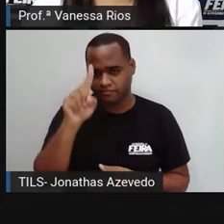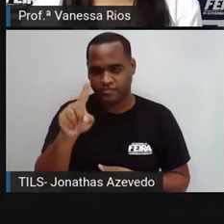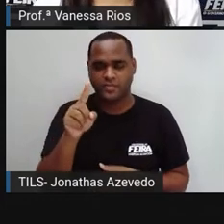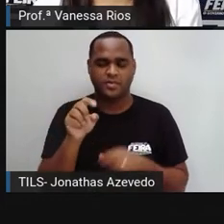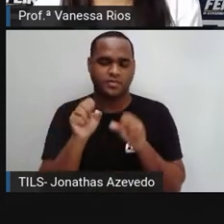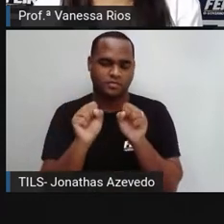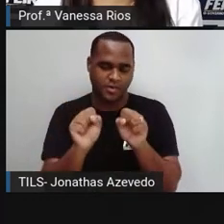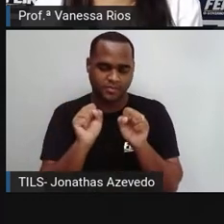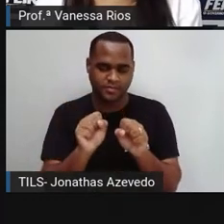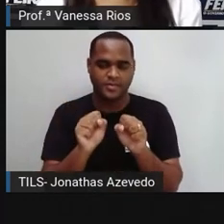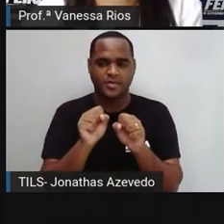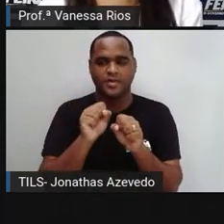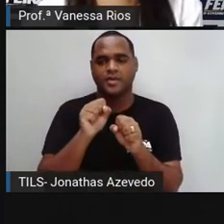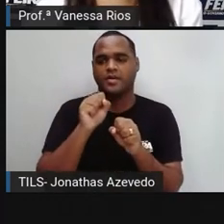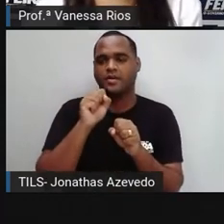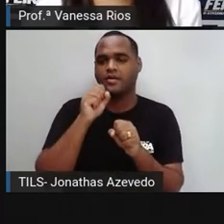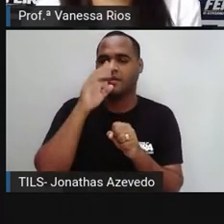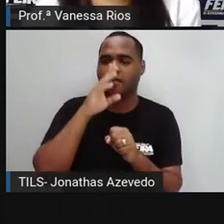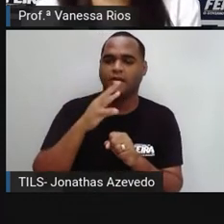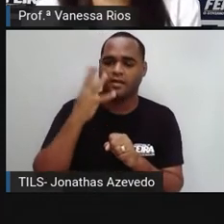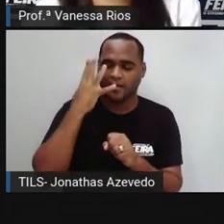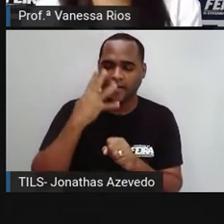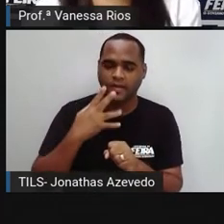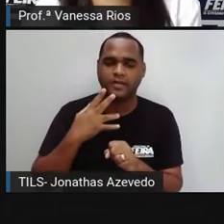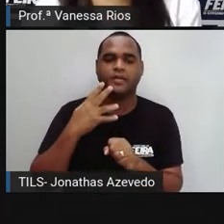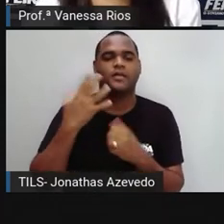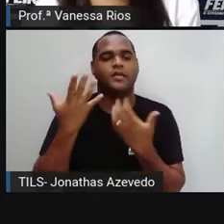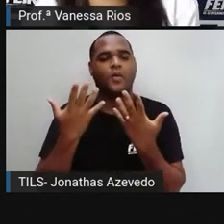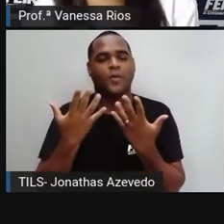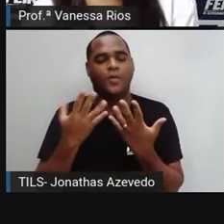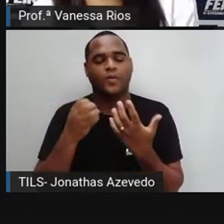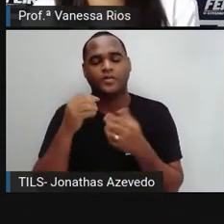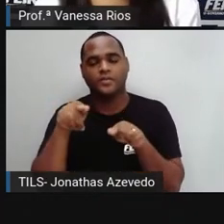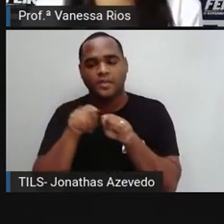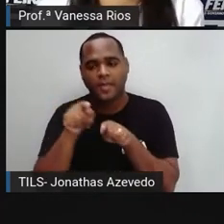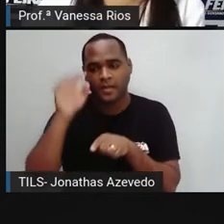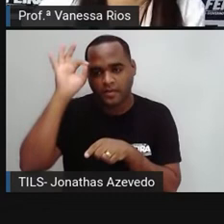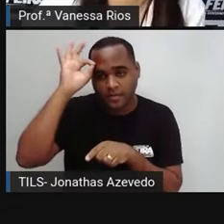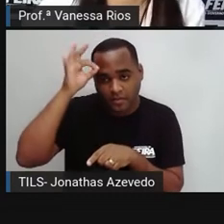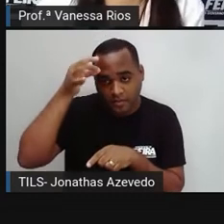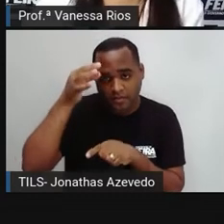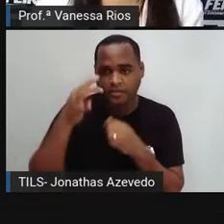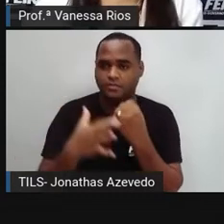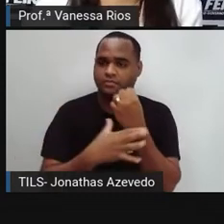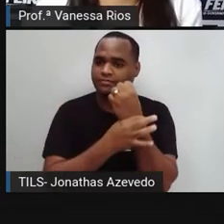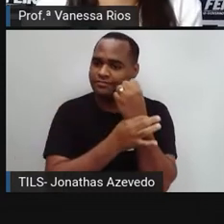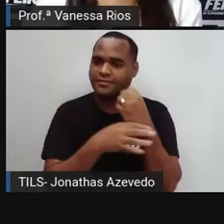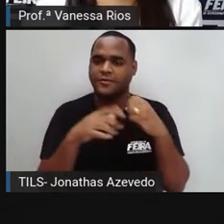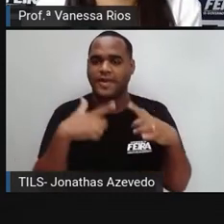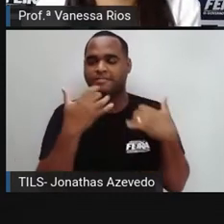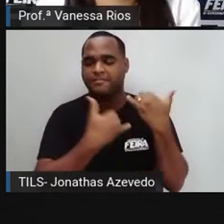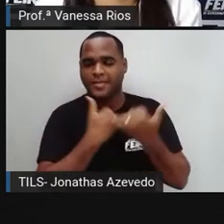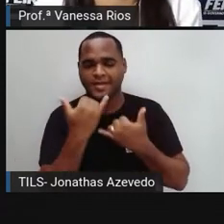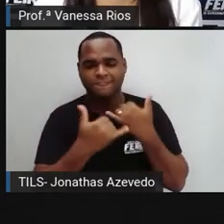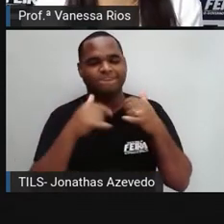no dia de lazer, crianças e adultos têm a segurança para se exercitar e também brincar